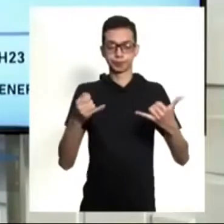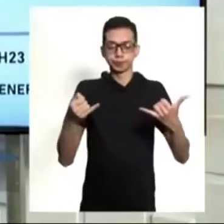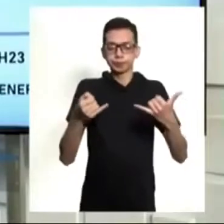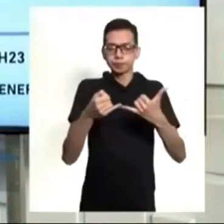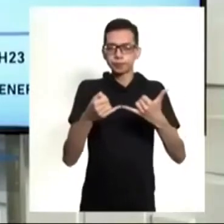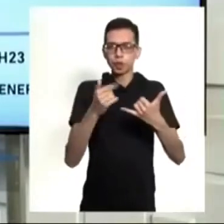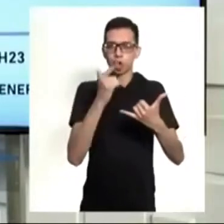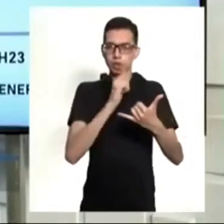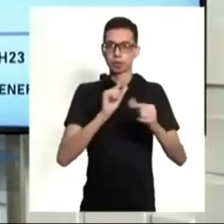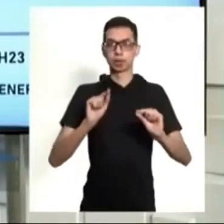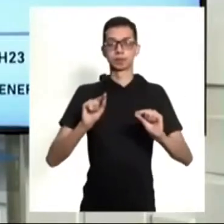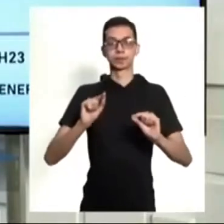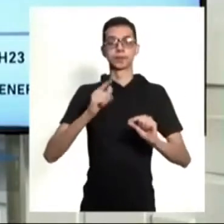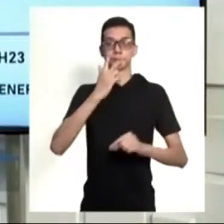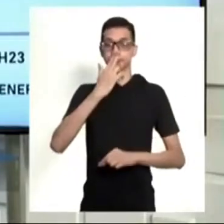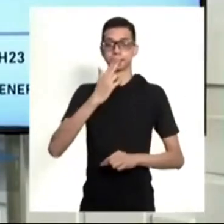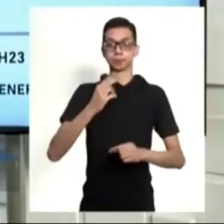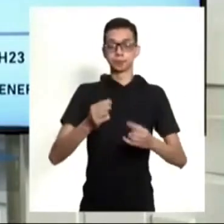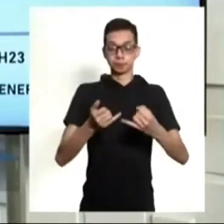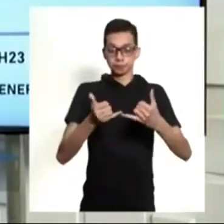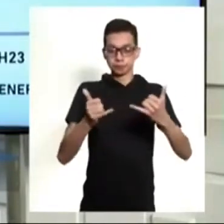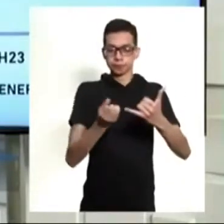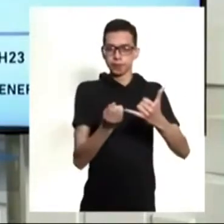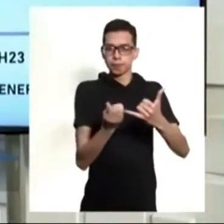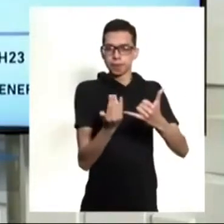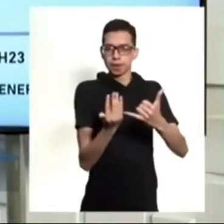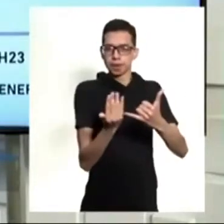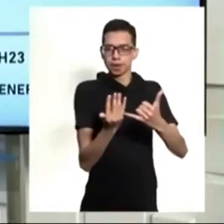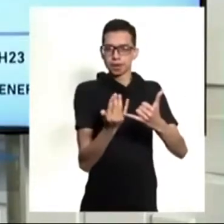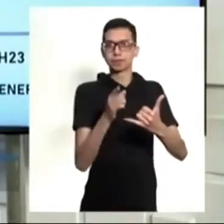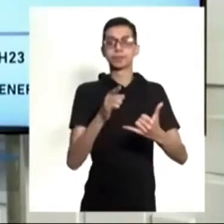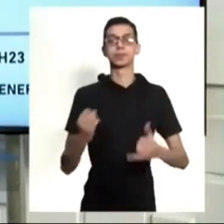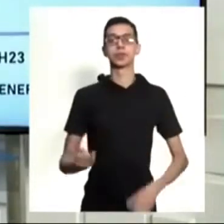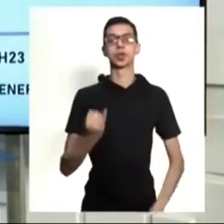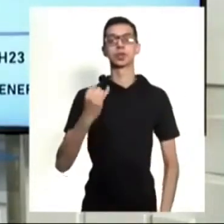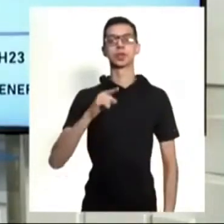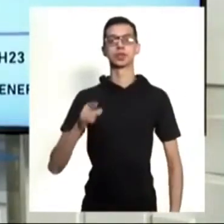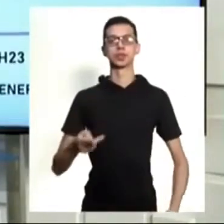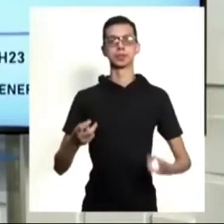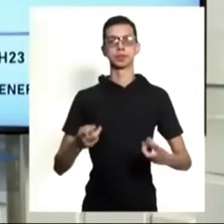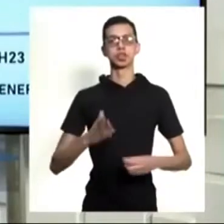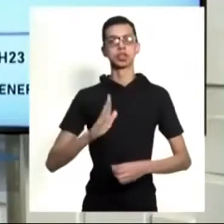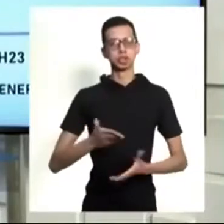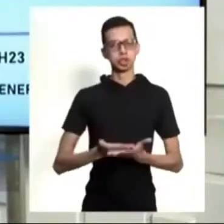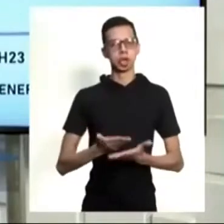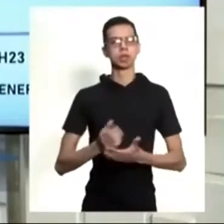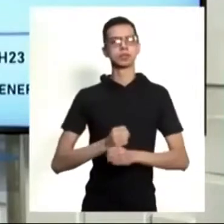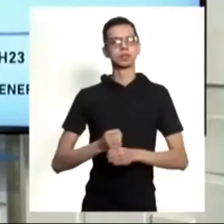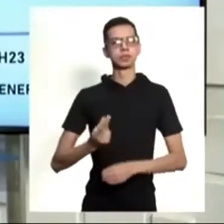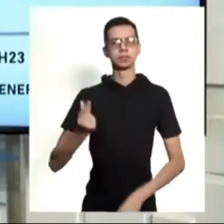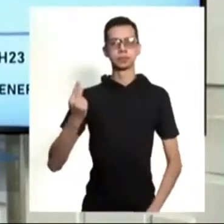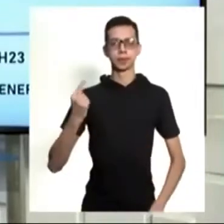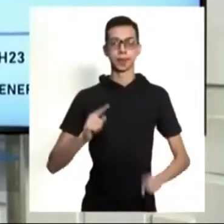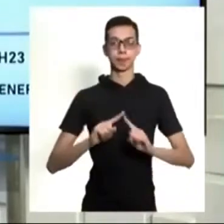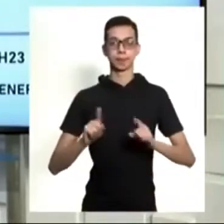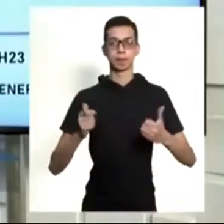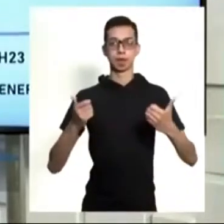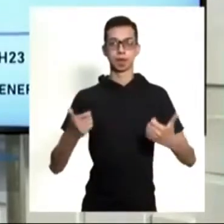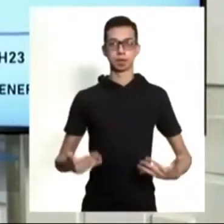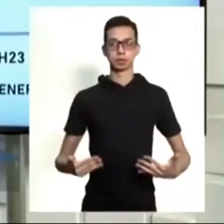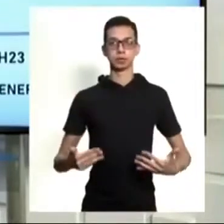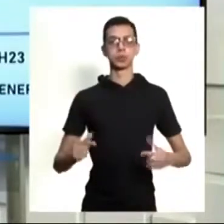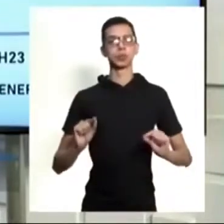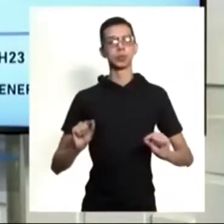consegue acender uma lâmpadazinha, Então é importante você perceber que isso já é estudado há muito tempo. Mas didaticamente